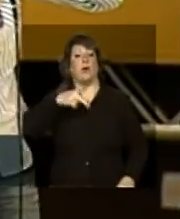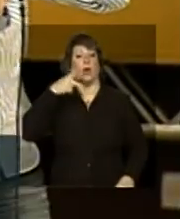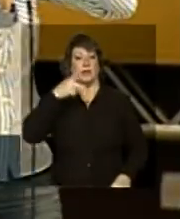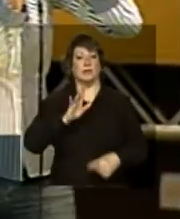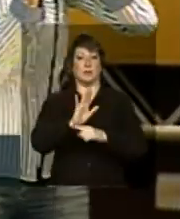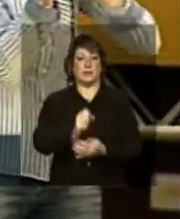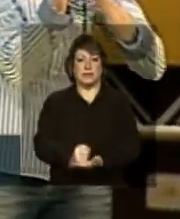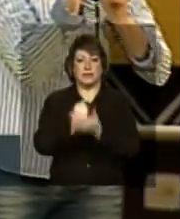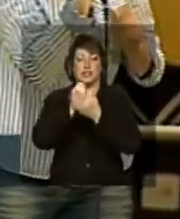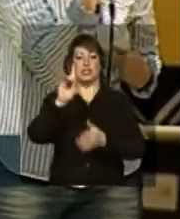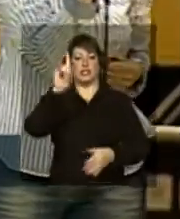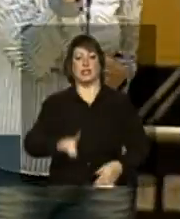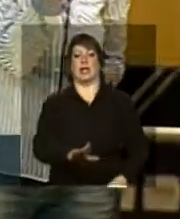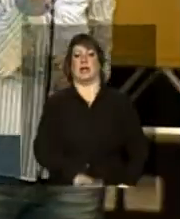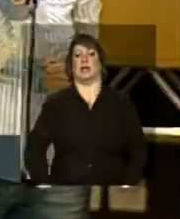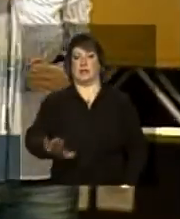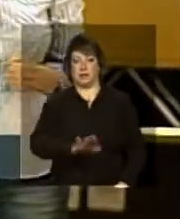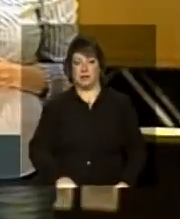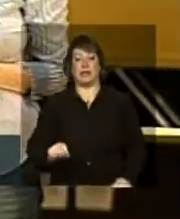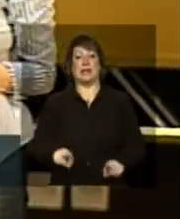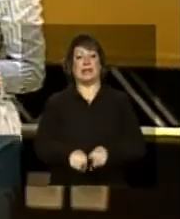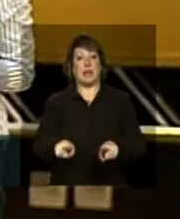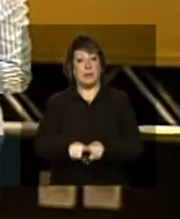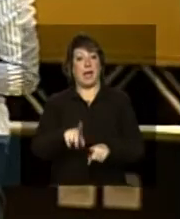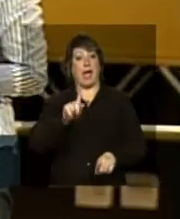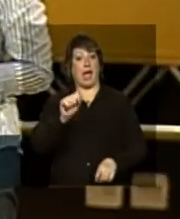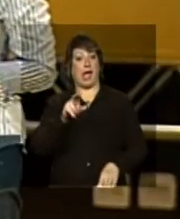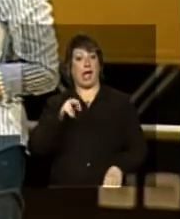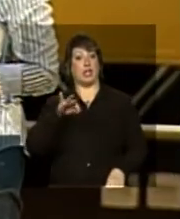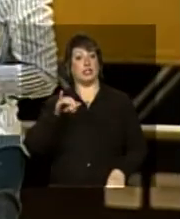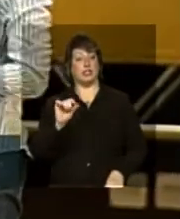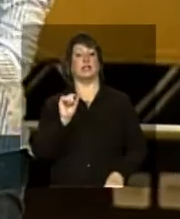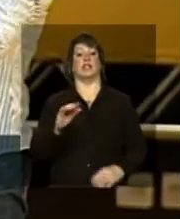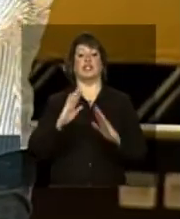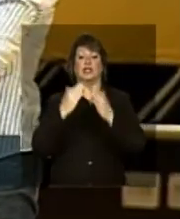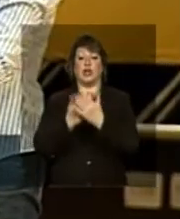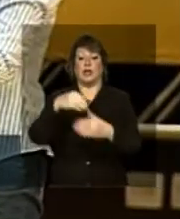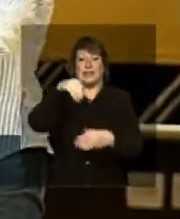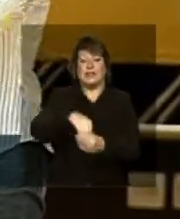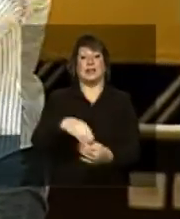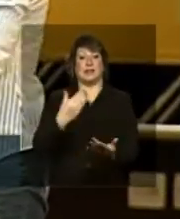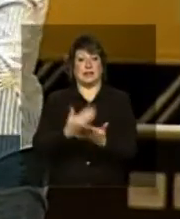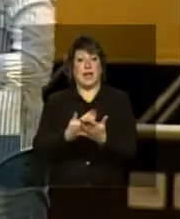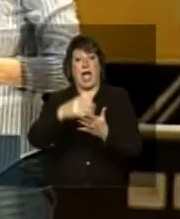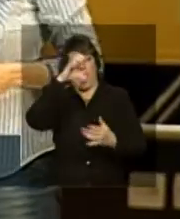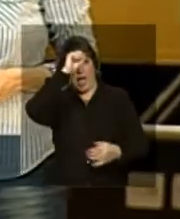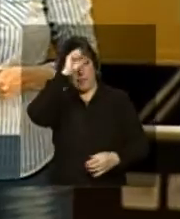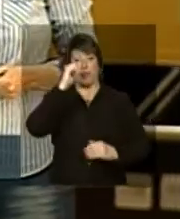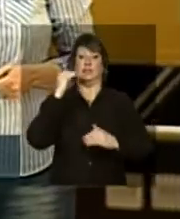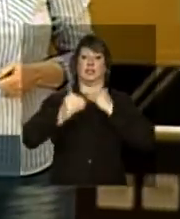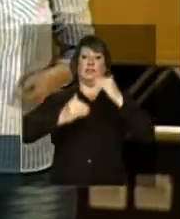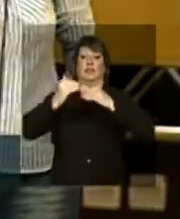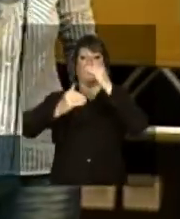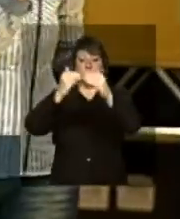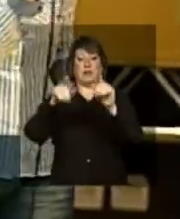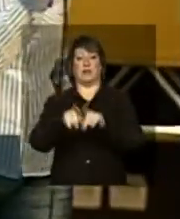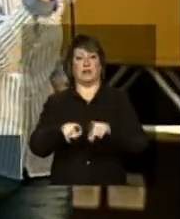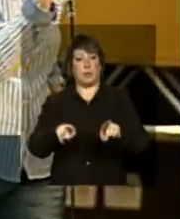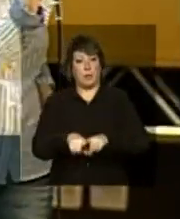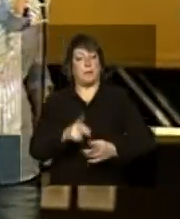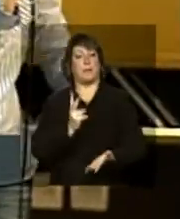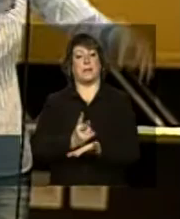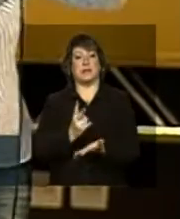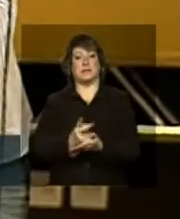dos direitos das crianças e a garantia de que a escola seja lugar de aprendizagem e desenvolvimento, e ao